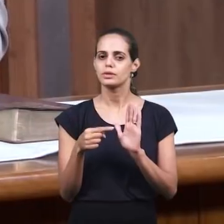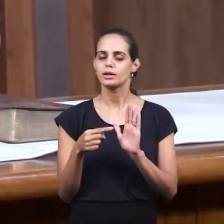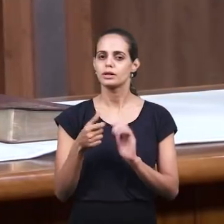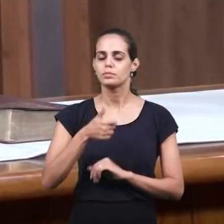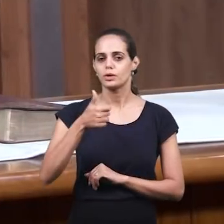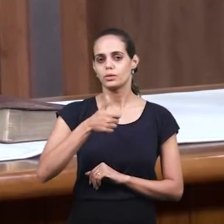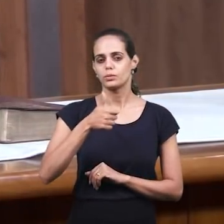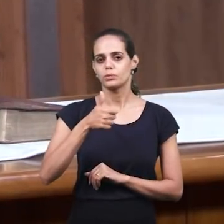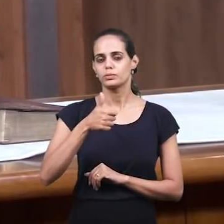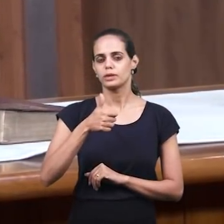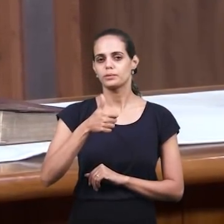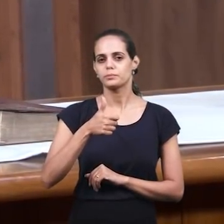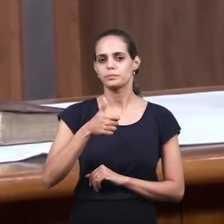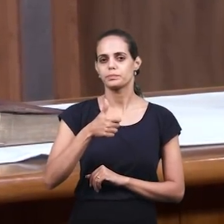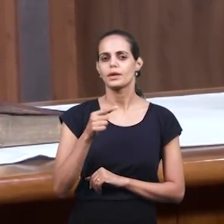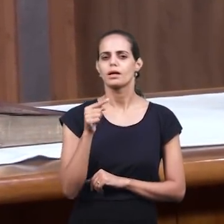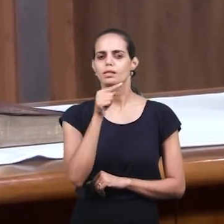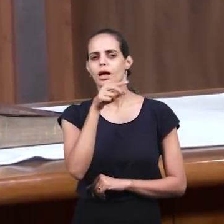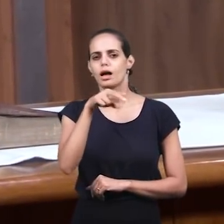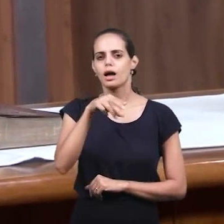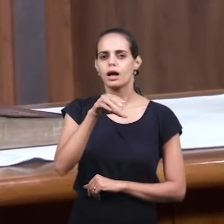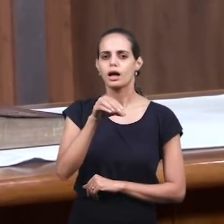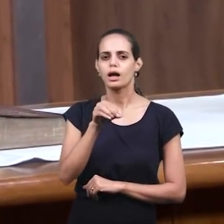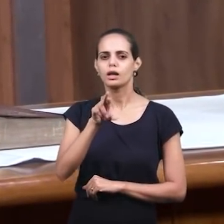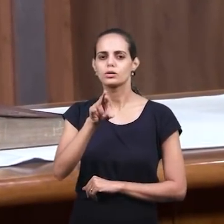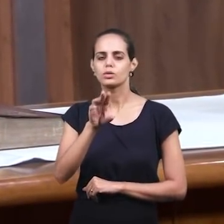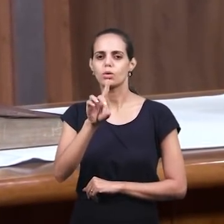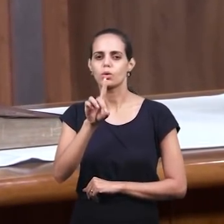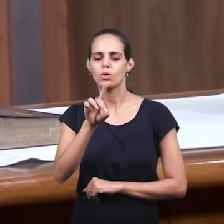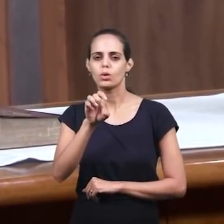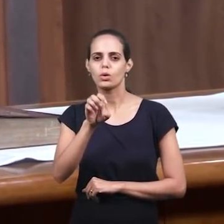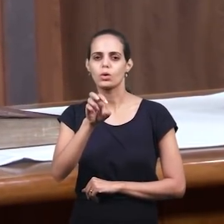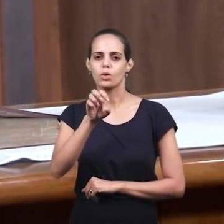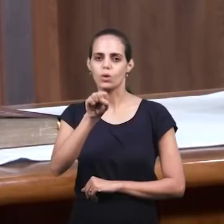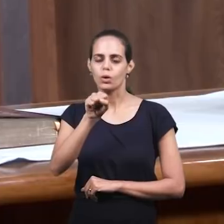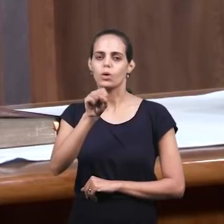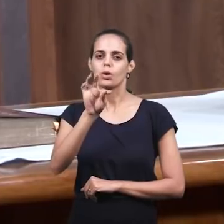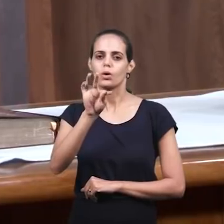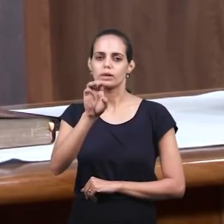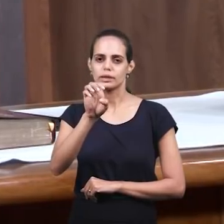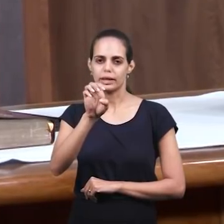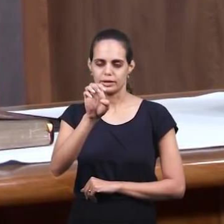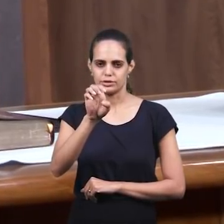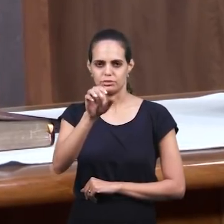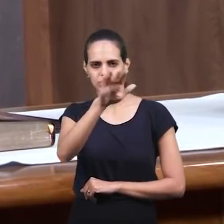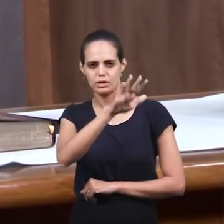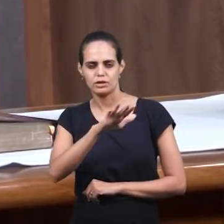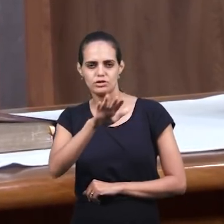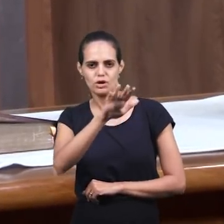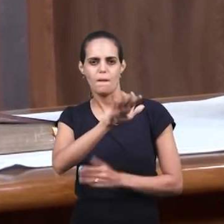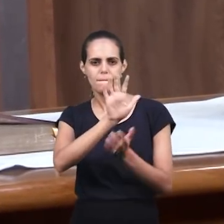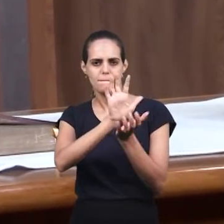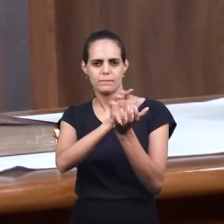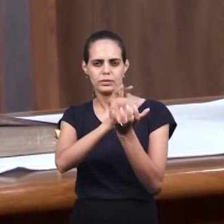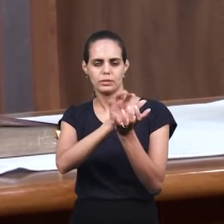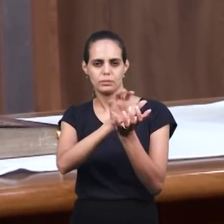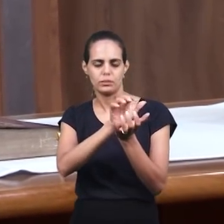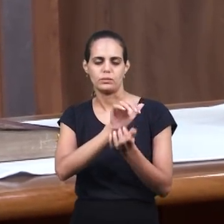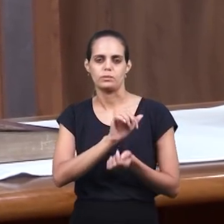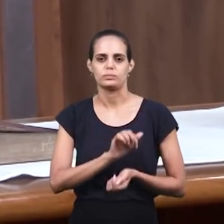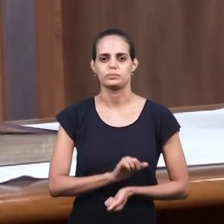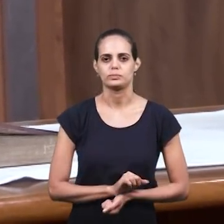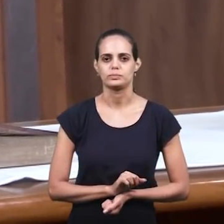do Nordeste do Brasil, ali de Pernambuco, de uma cidade do interior de Pernambuco chamada Custódia. E nós temos